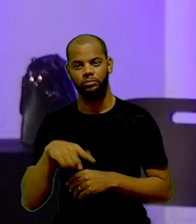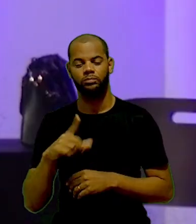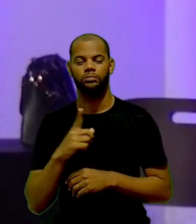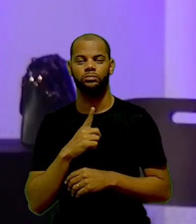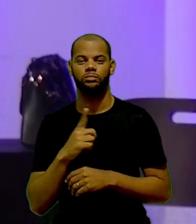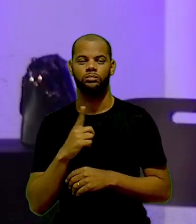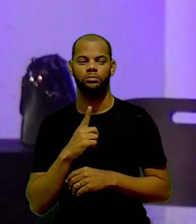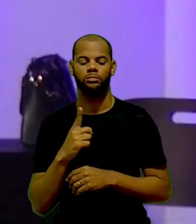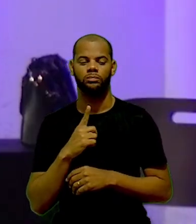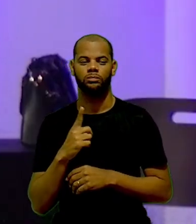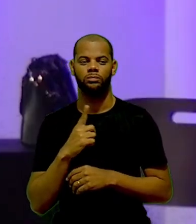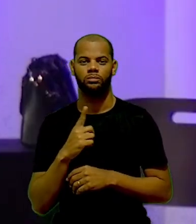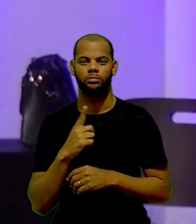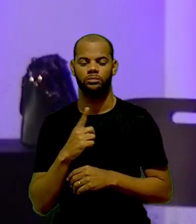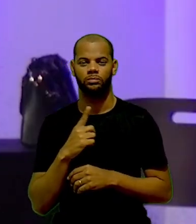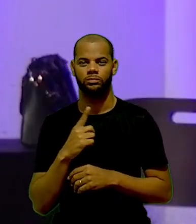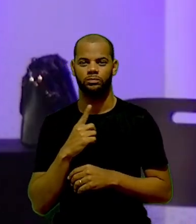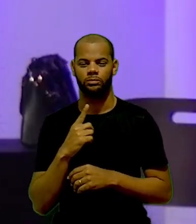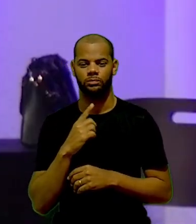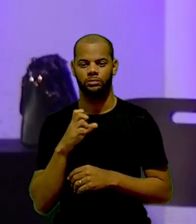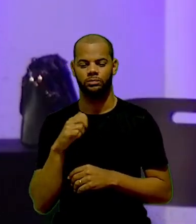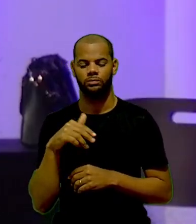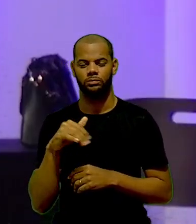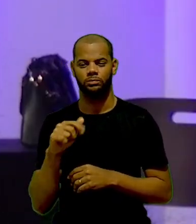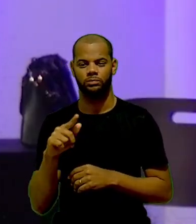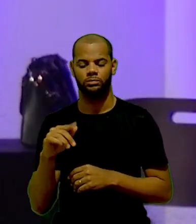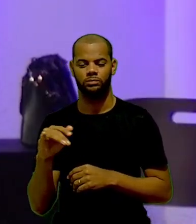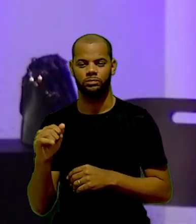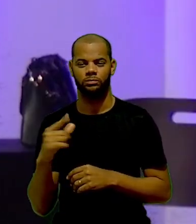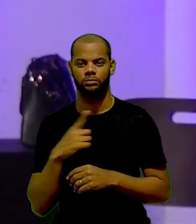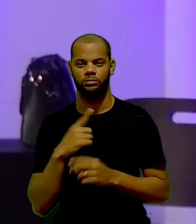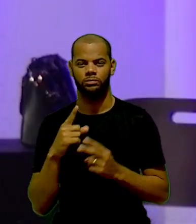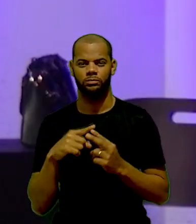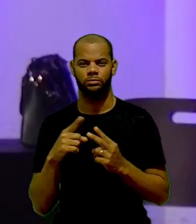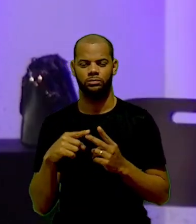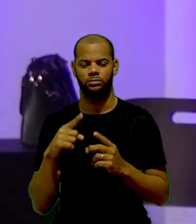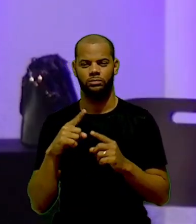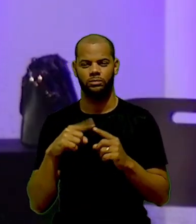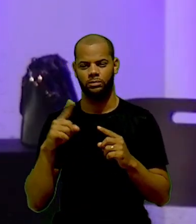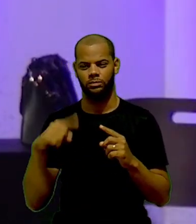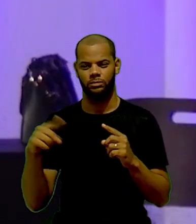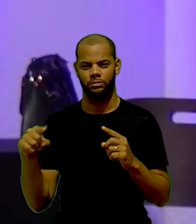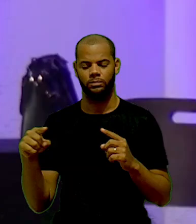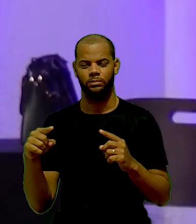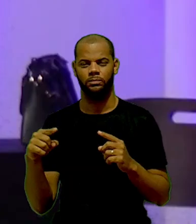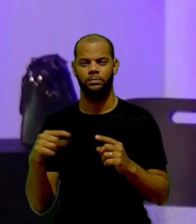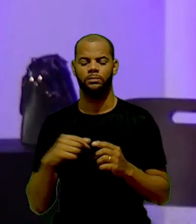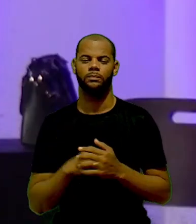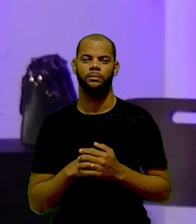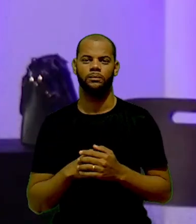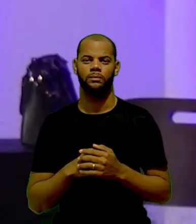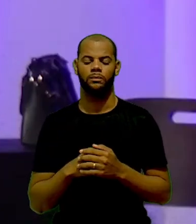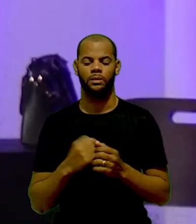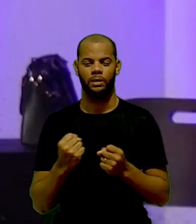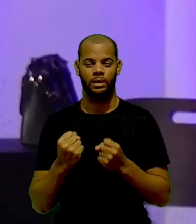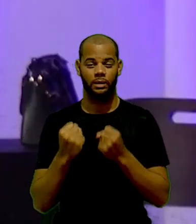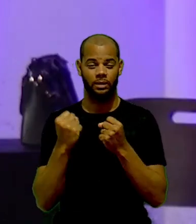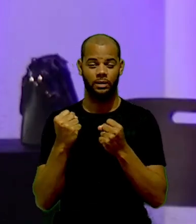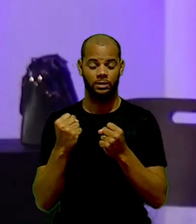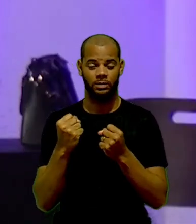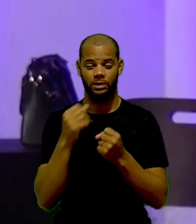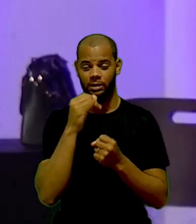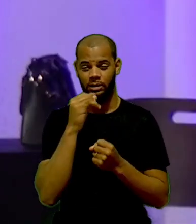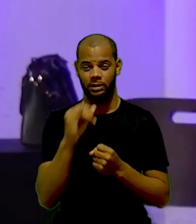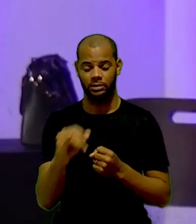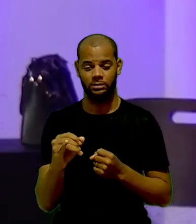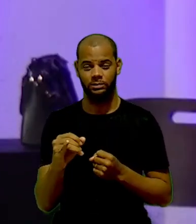quando a gente fala de fontes de energia, a gente fala de duas variáveis da fonte. Uma é a intensidade da fonte e a